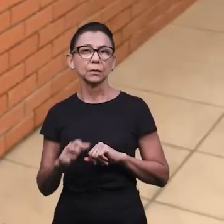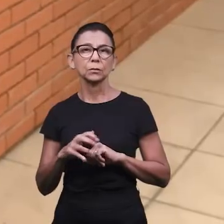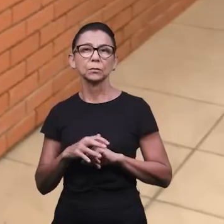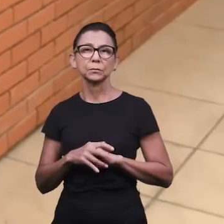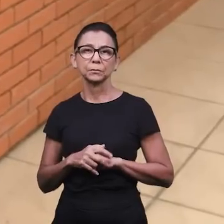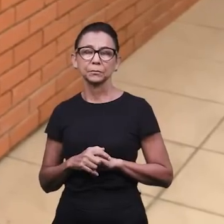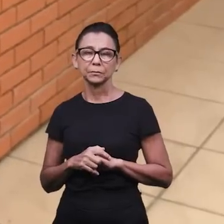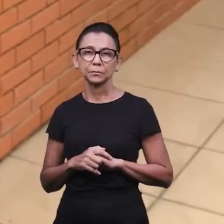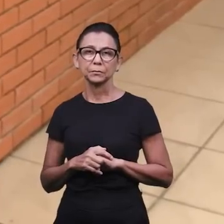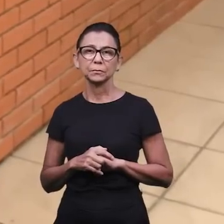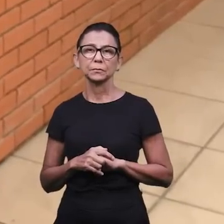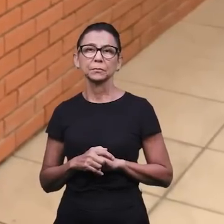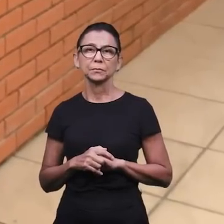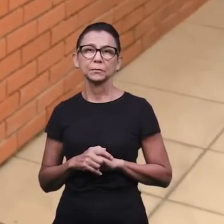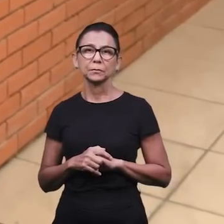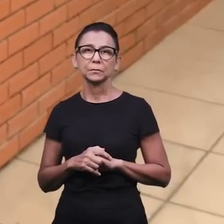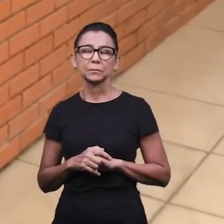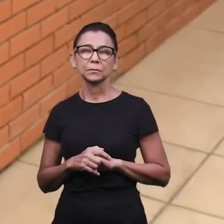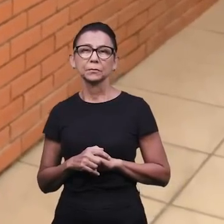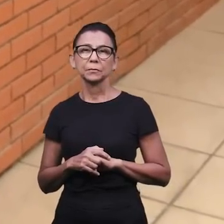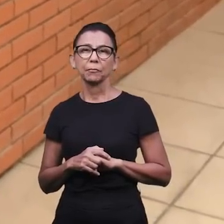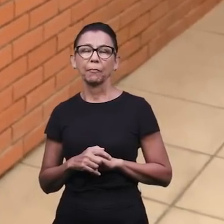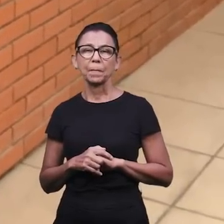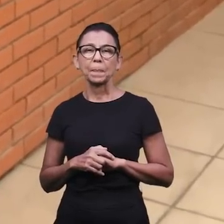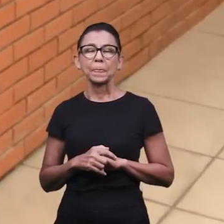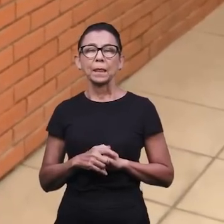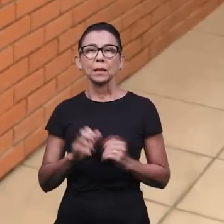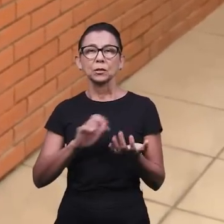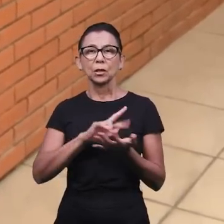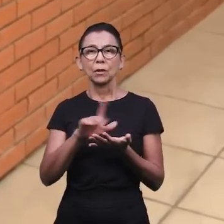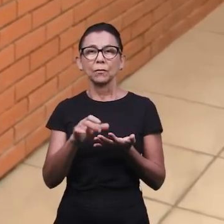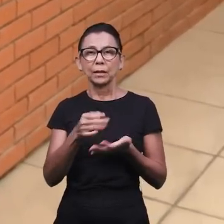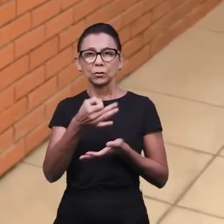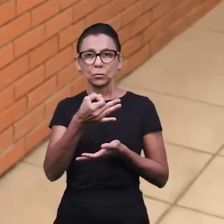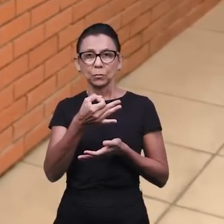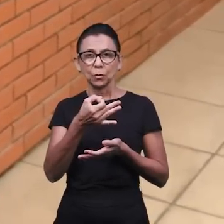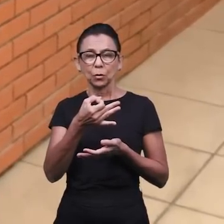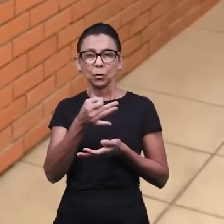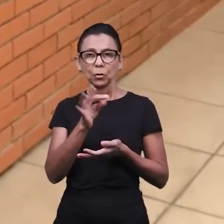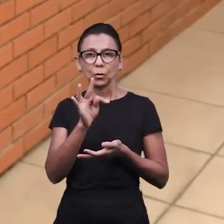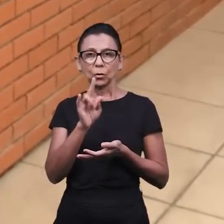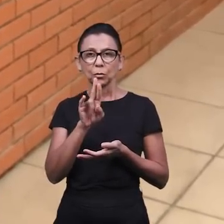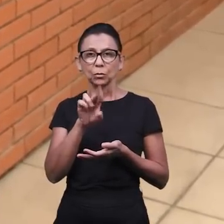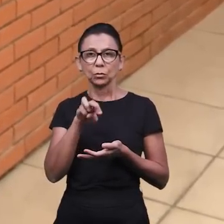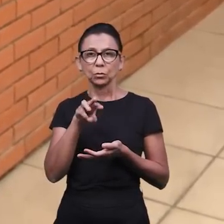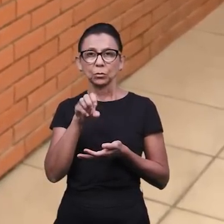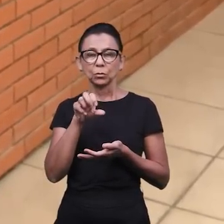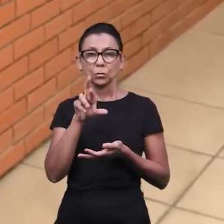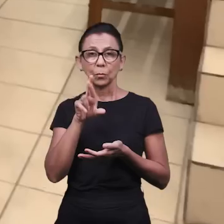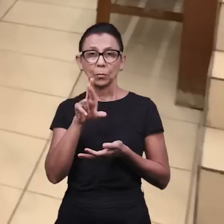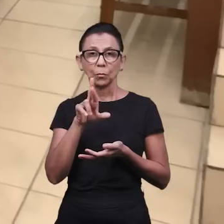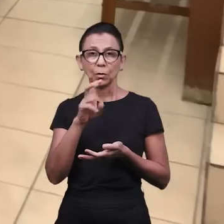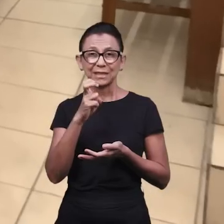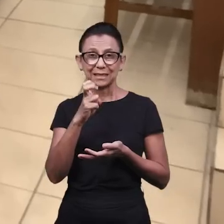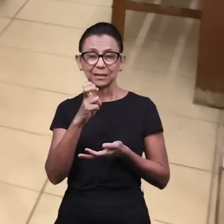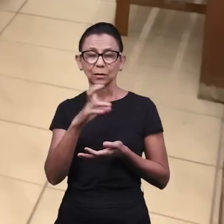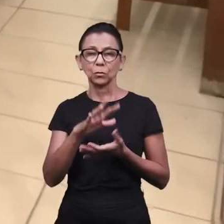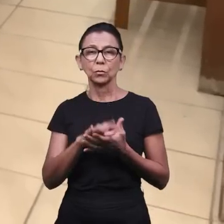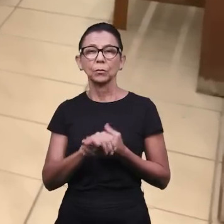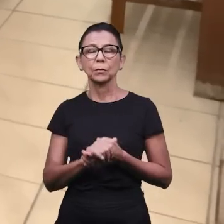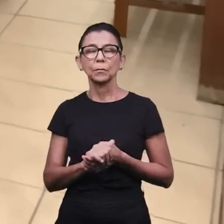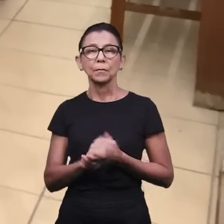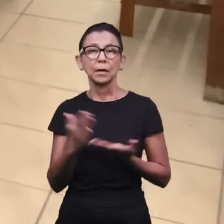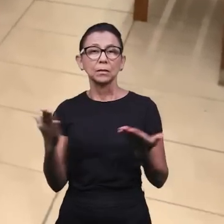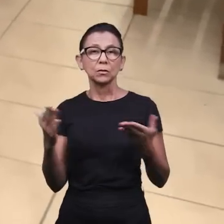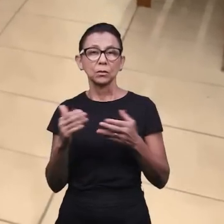levantaram, todos eram benignos e o Senhor me deu essa bênção. Então eu agradeço ao Senhor. Eu sou a Cláudia,